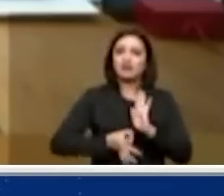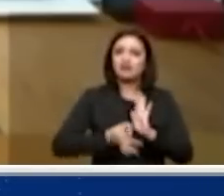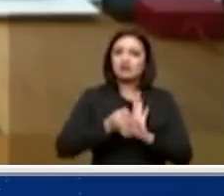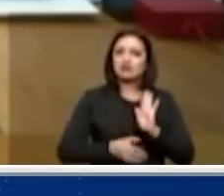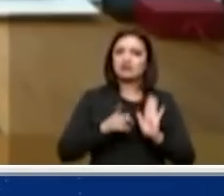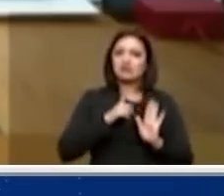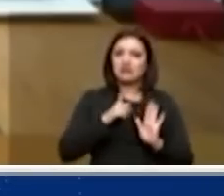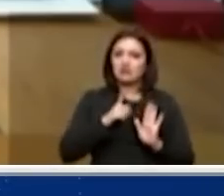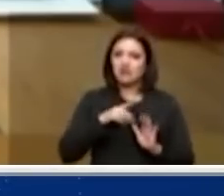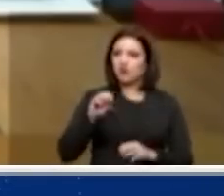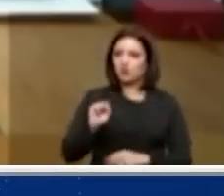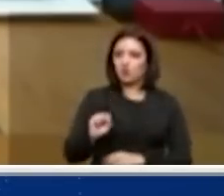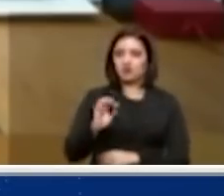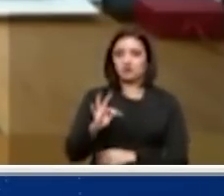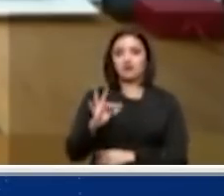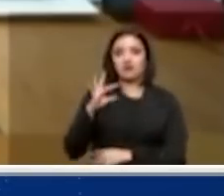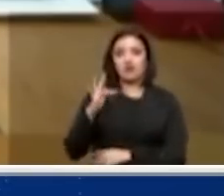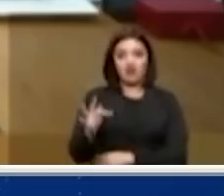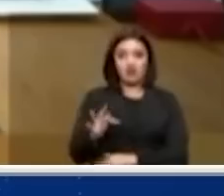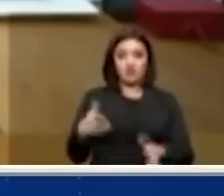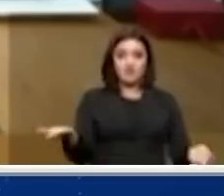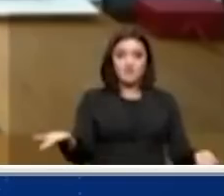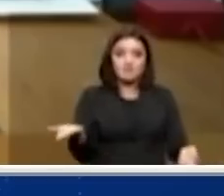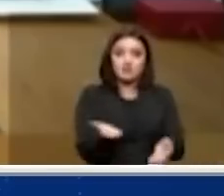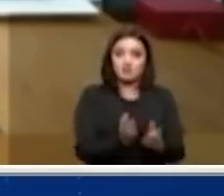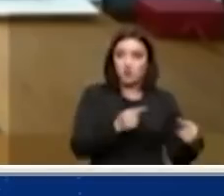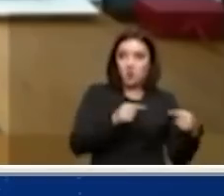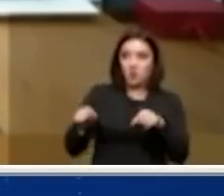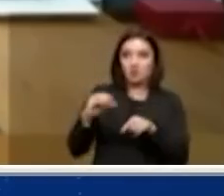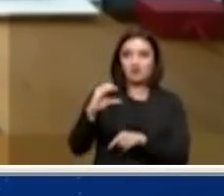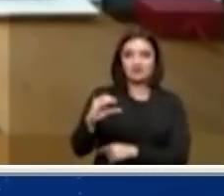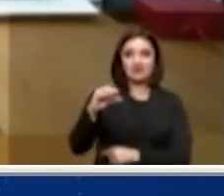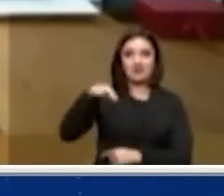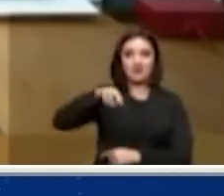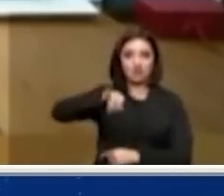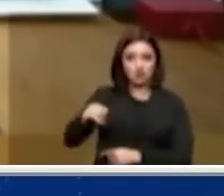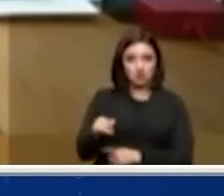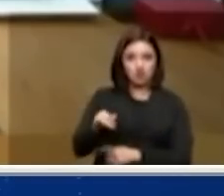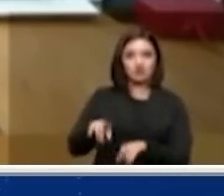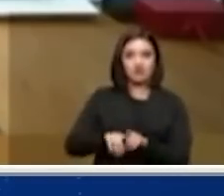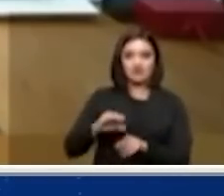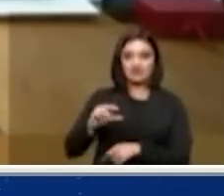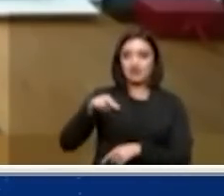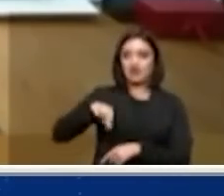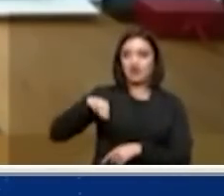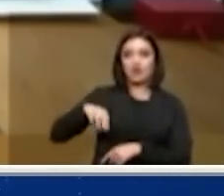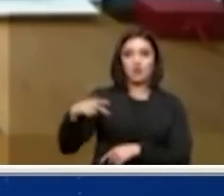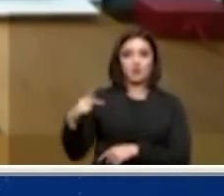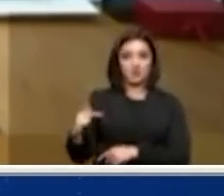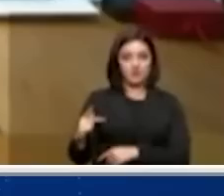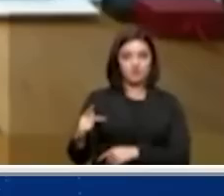boa parte da população resolve se manifestar Contra esse sistema eleitoral